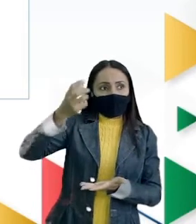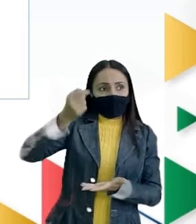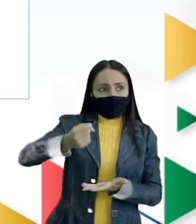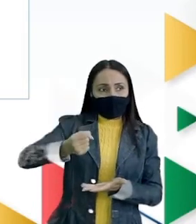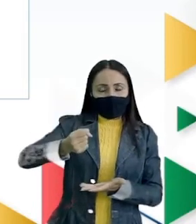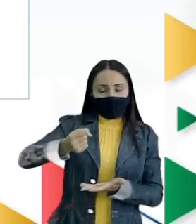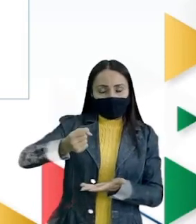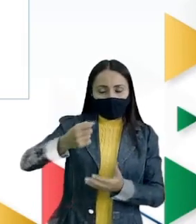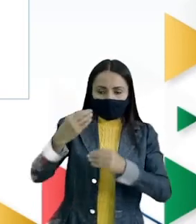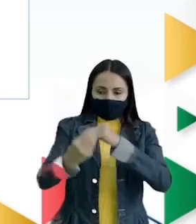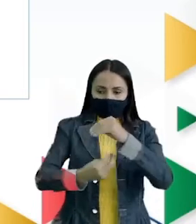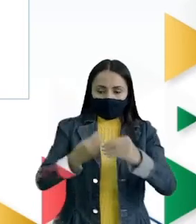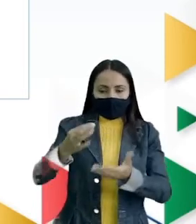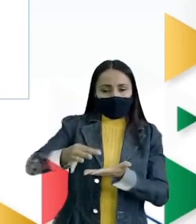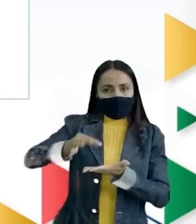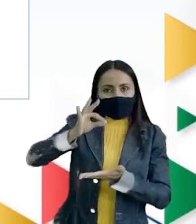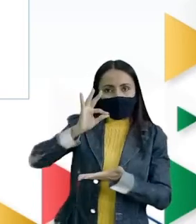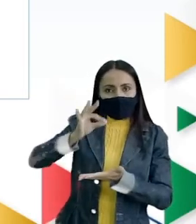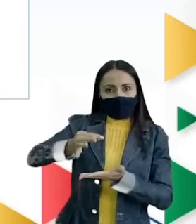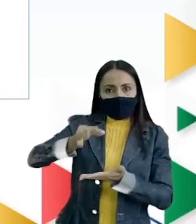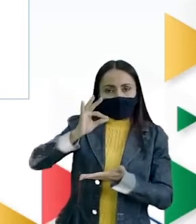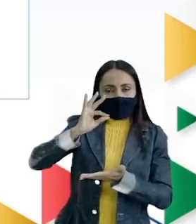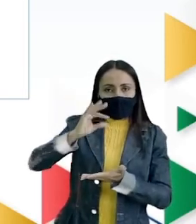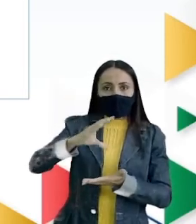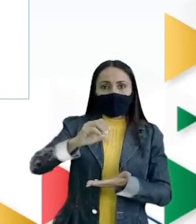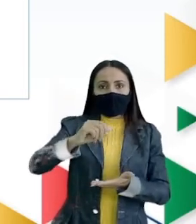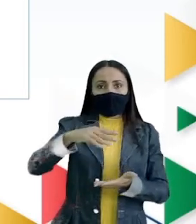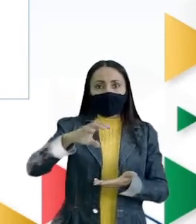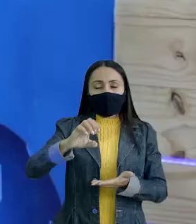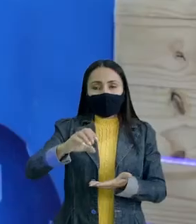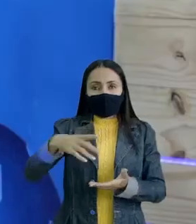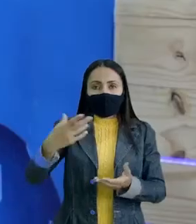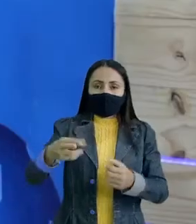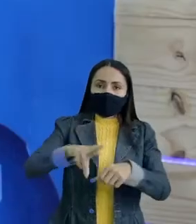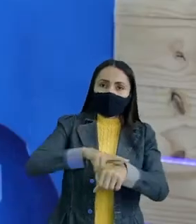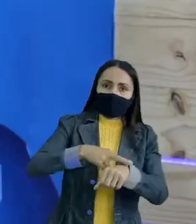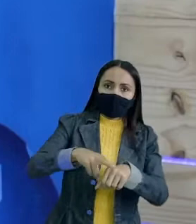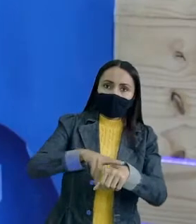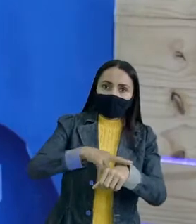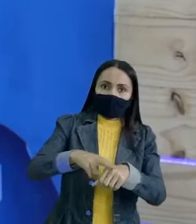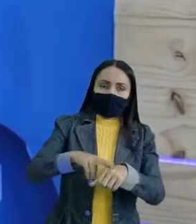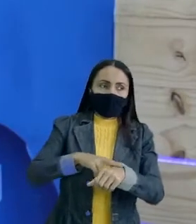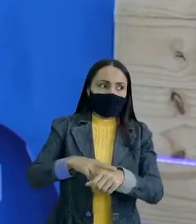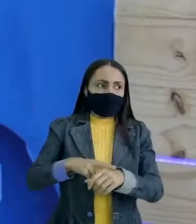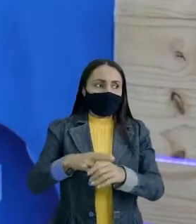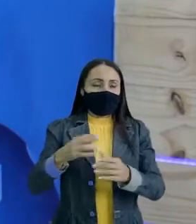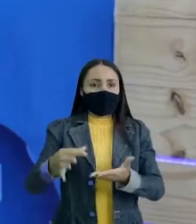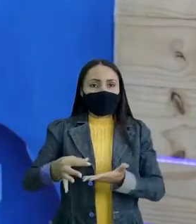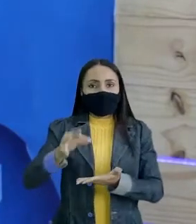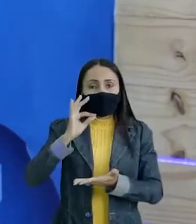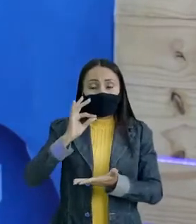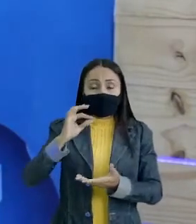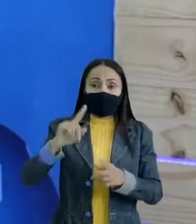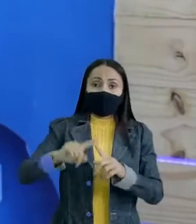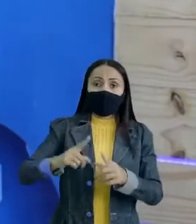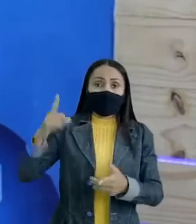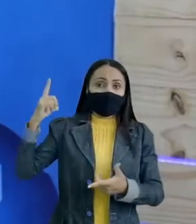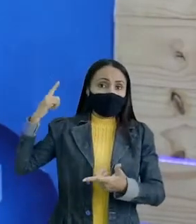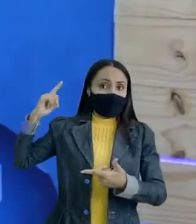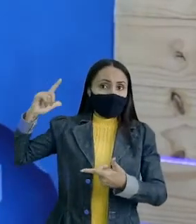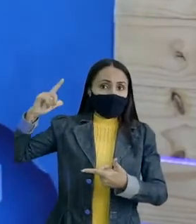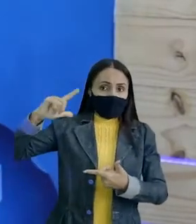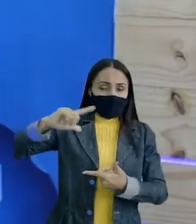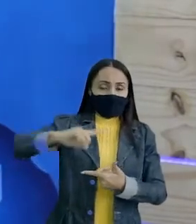eu adoro café com canela, café com achocolatado, com creme ou não creme. Mas o tradicional, nosso